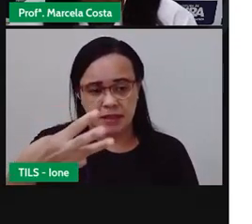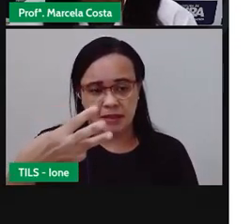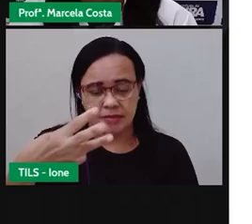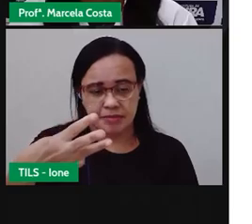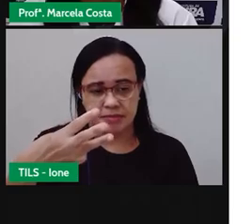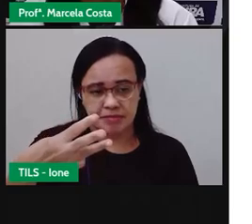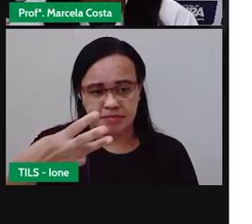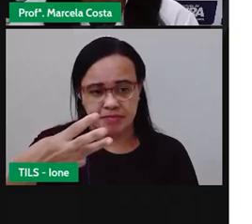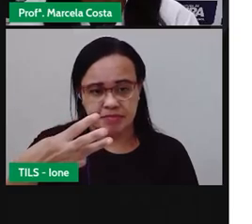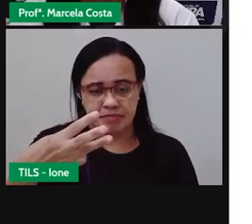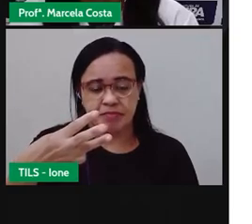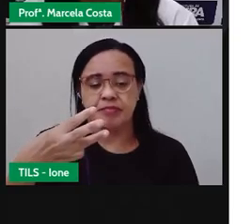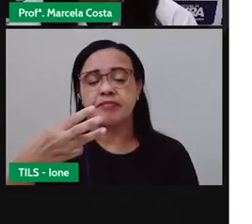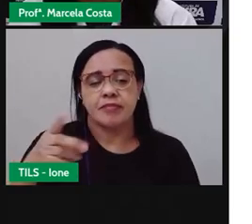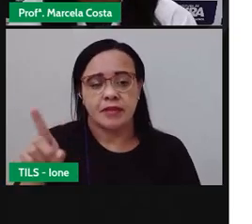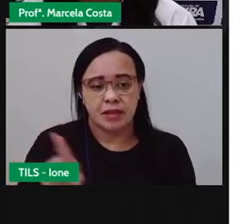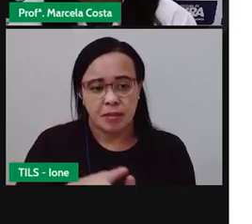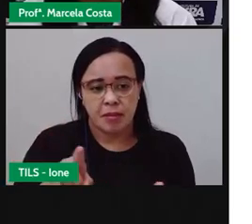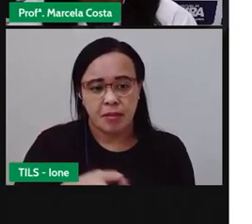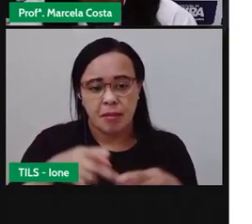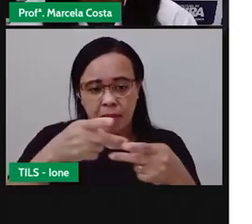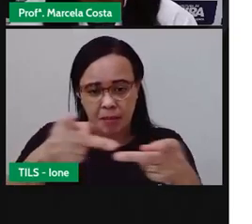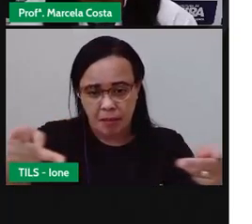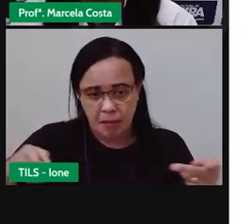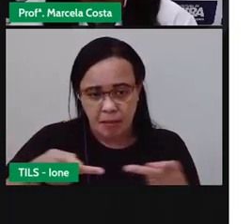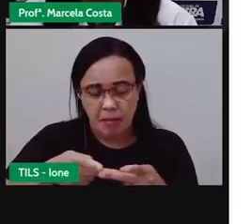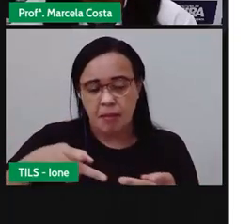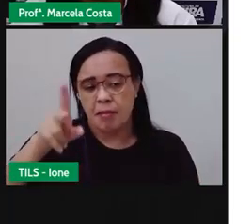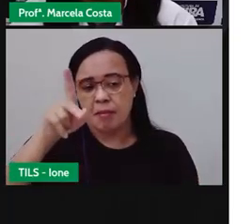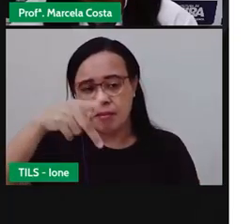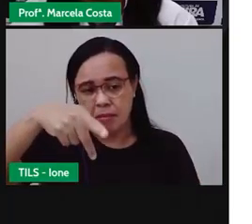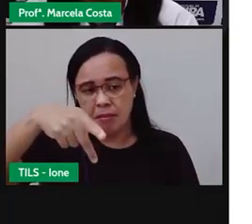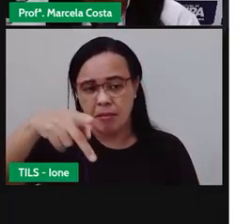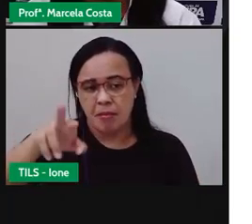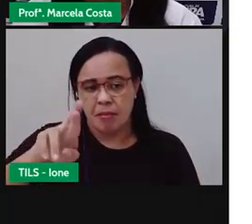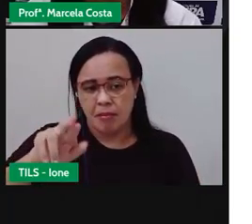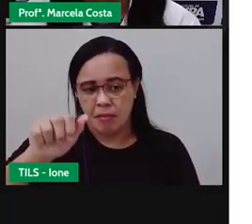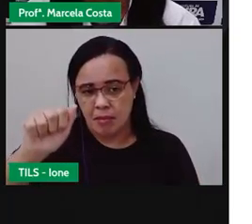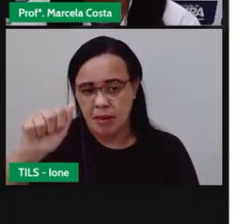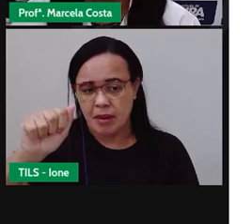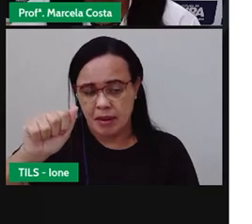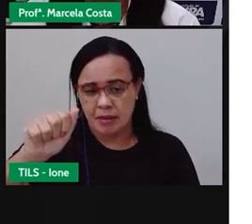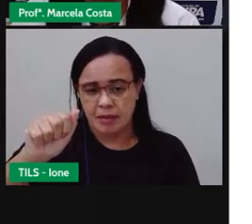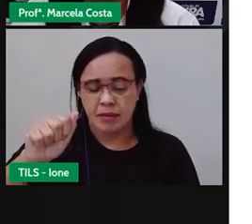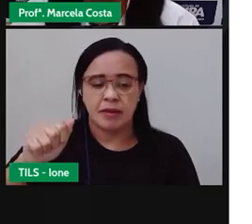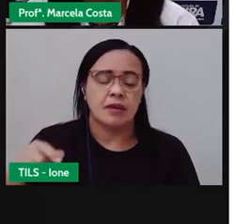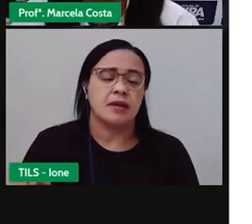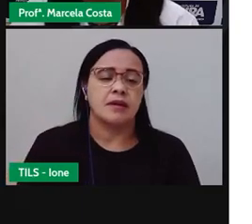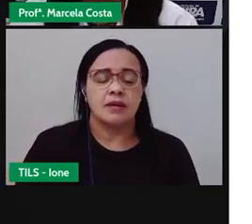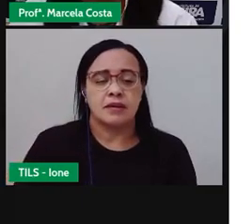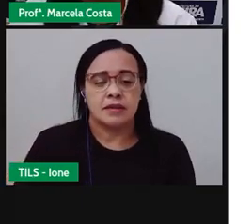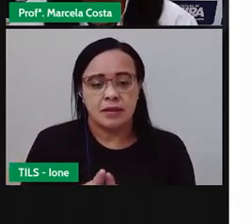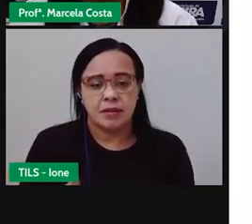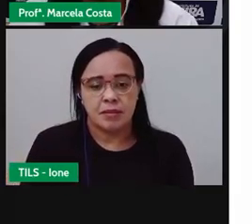sílaba pra da palavra pratos. A gente vai ter a